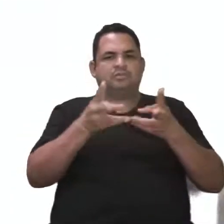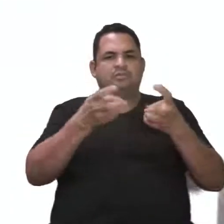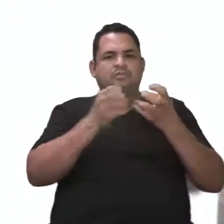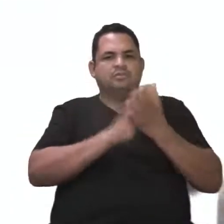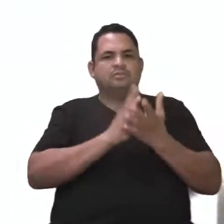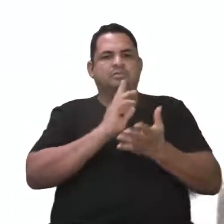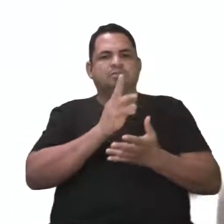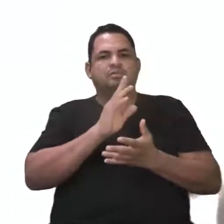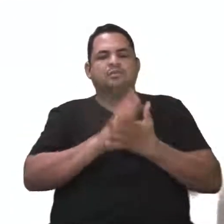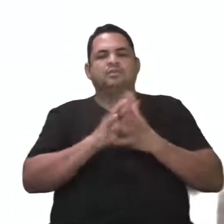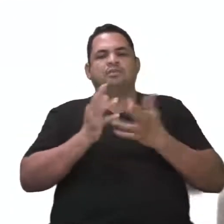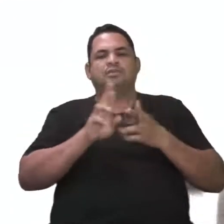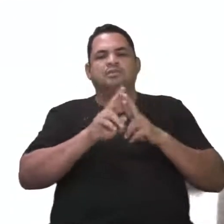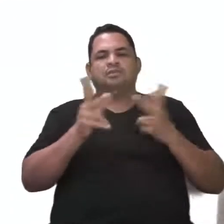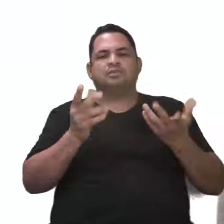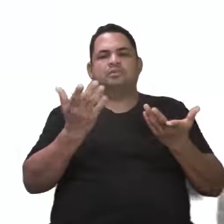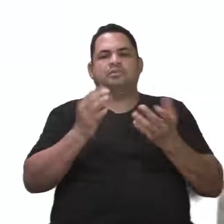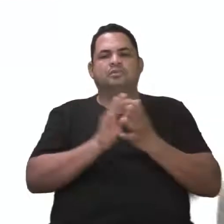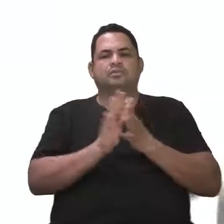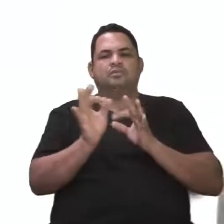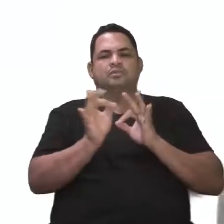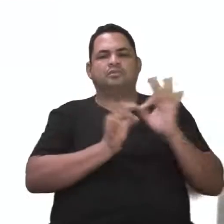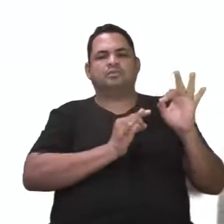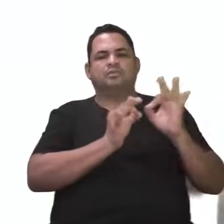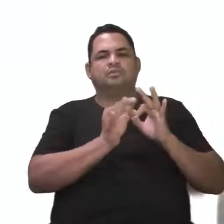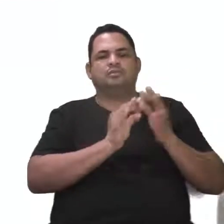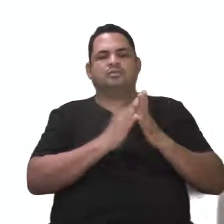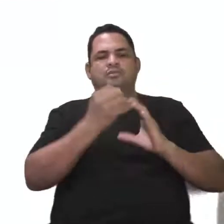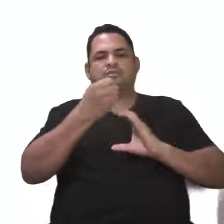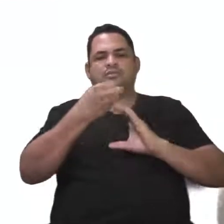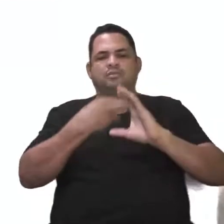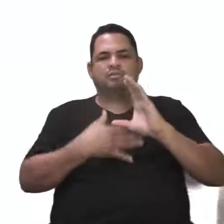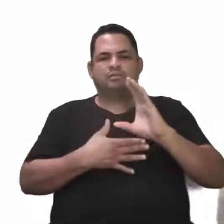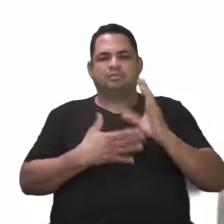identificando regularidades e diferenças, construindo